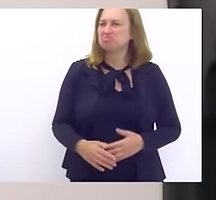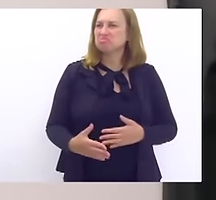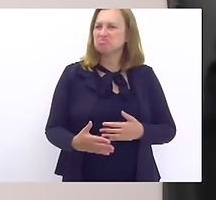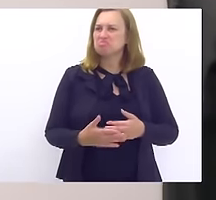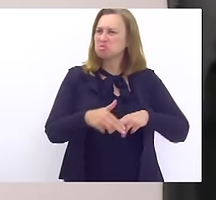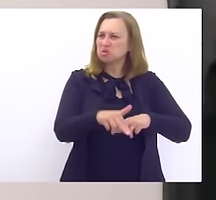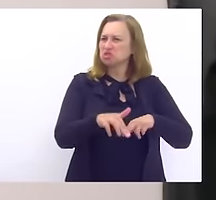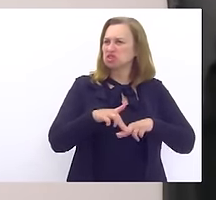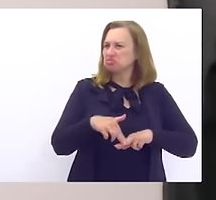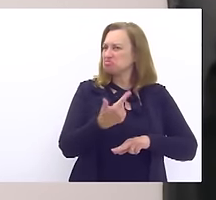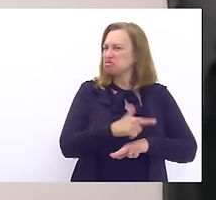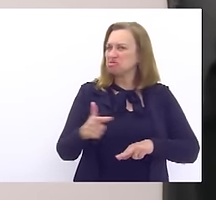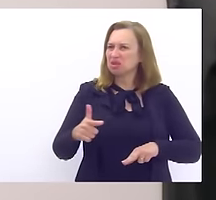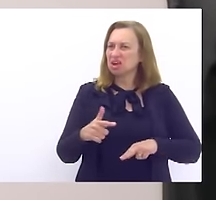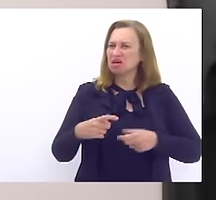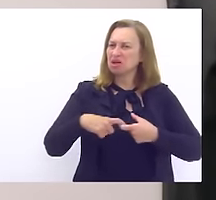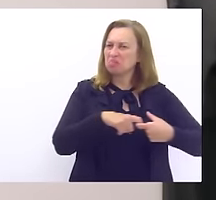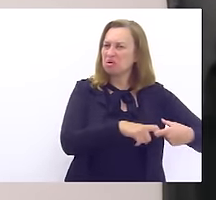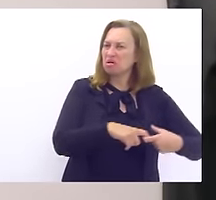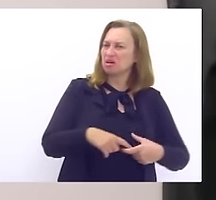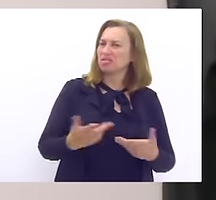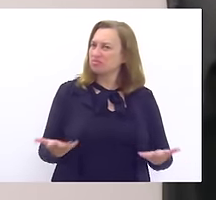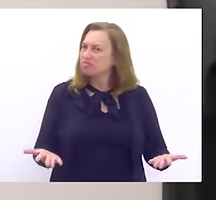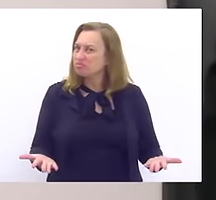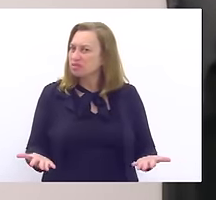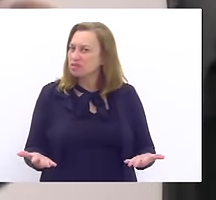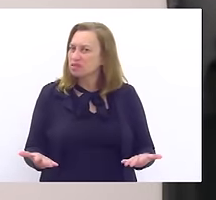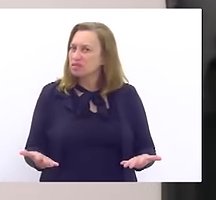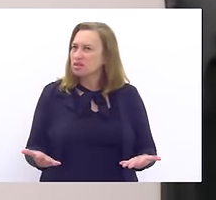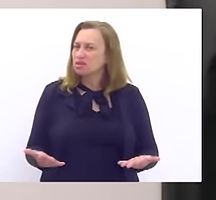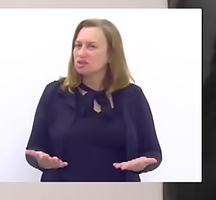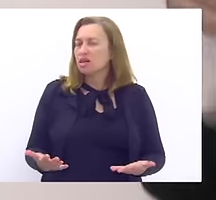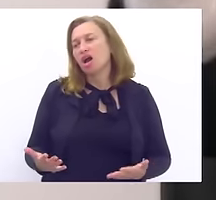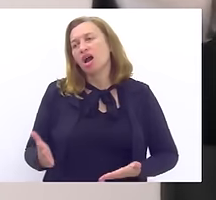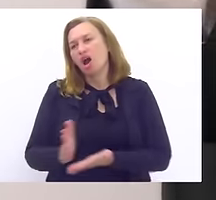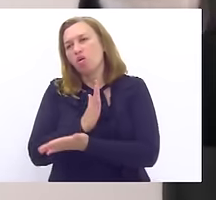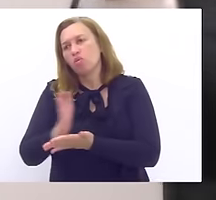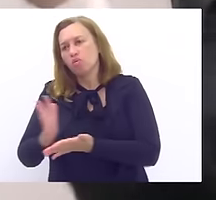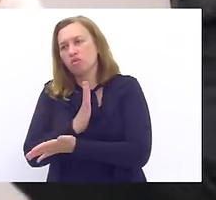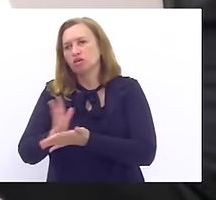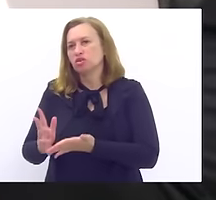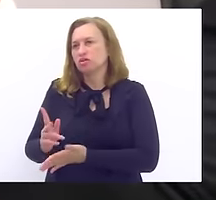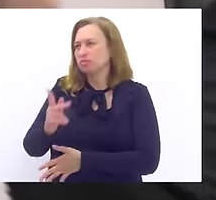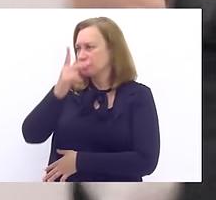porque os critérios para algumas pessoas não vale para outras